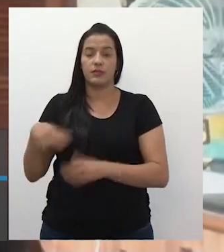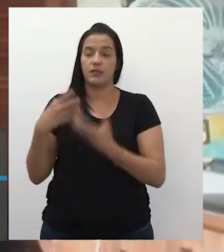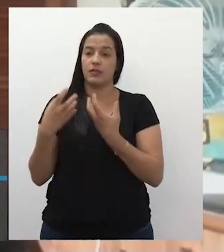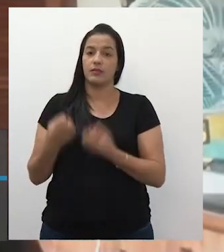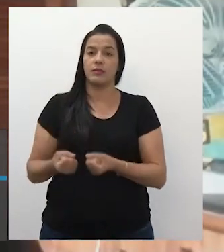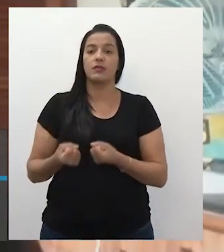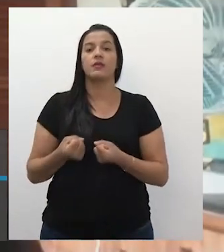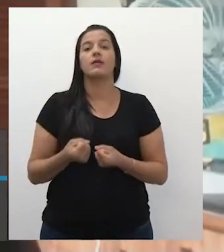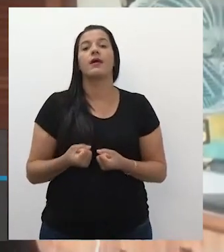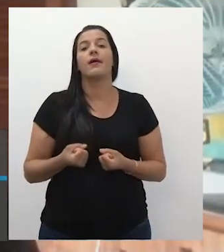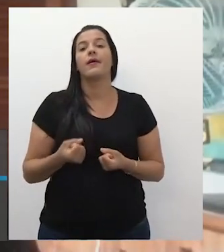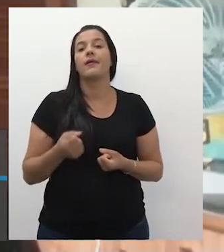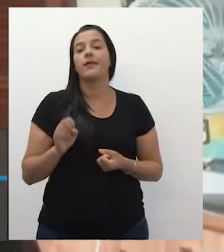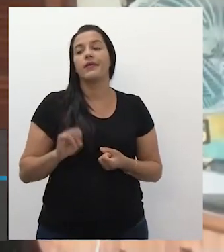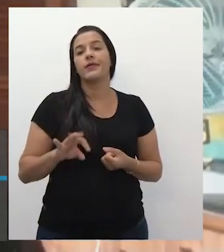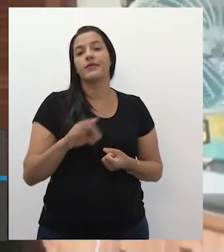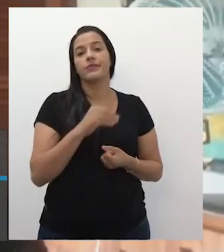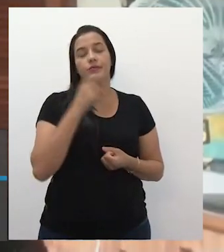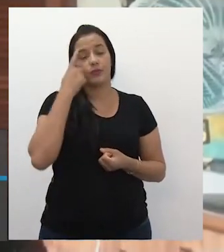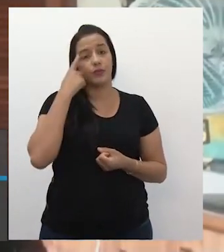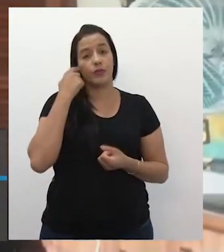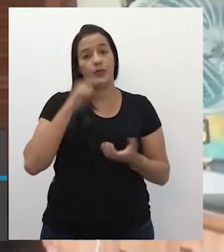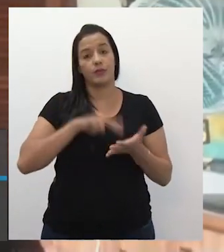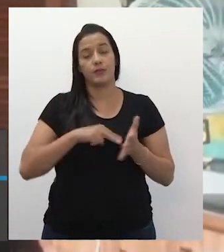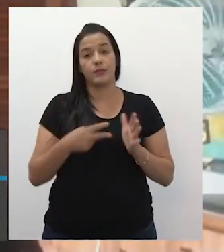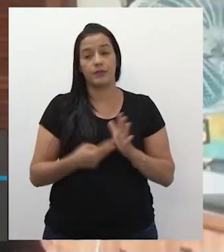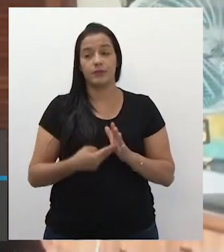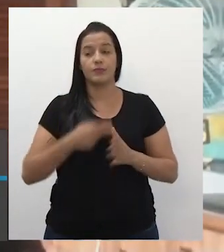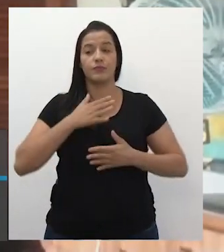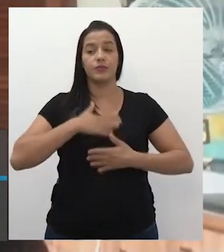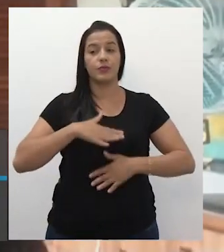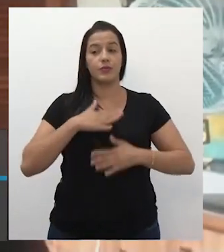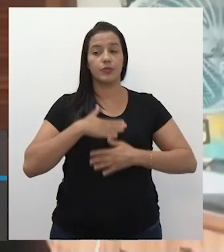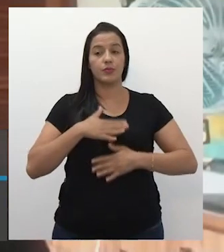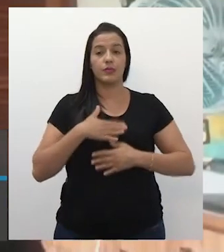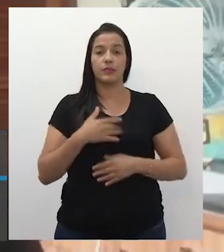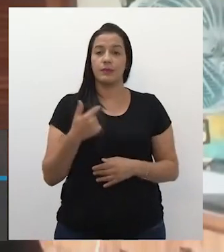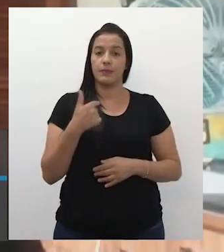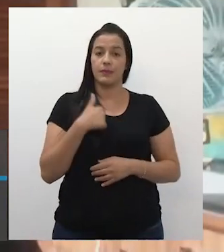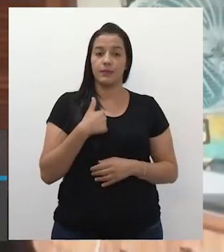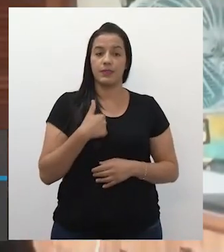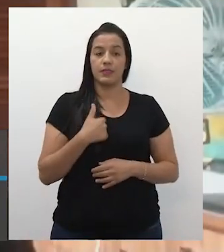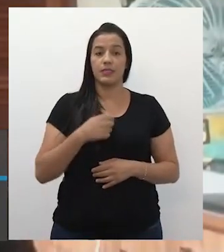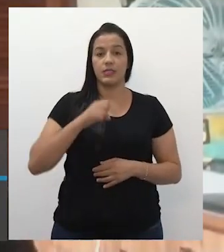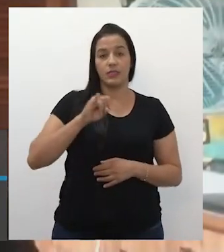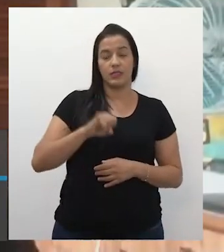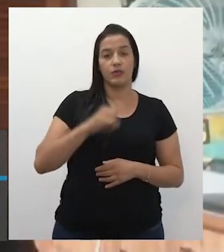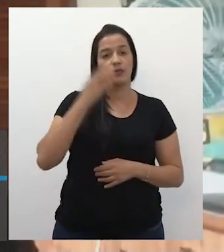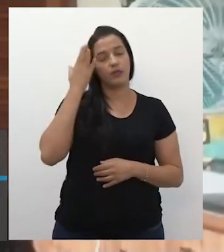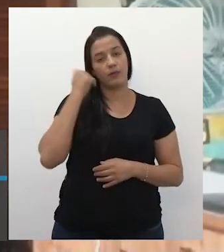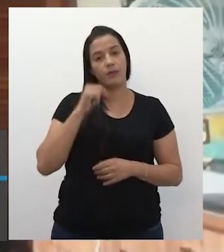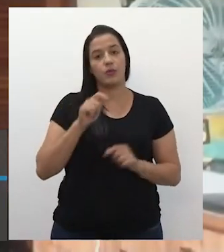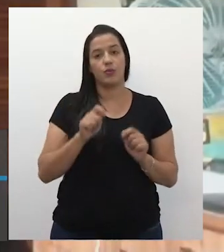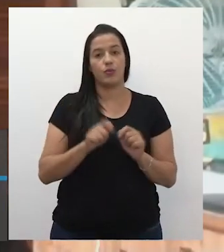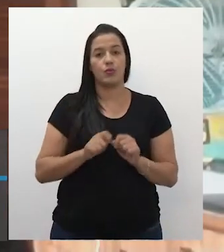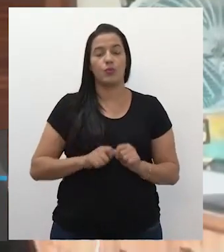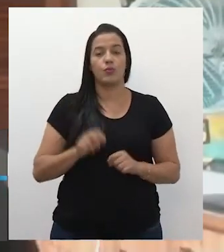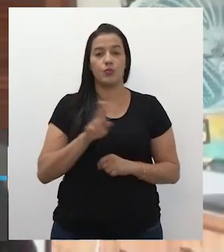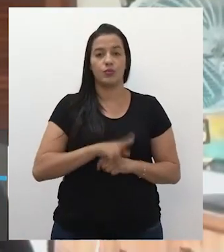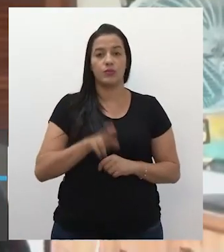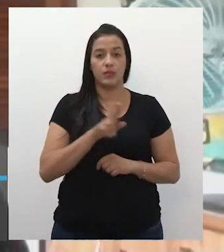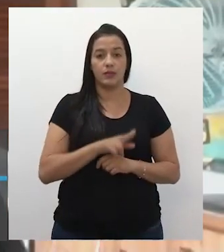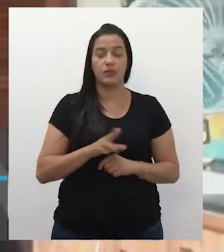a assertividade for uma característica tranquila para mim, se eu souber usá-la. Né? Então, assim, tudo isso que